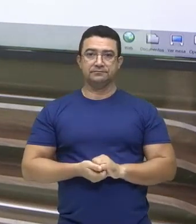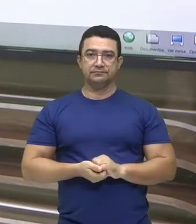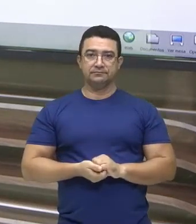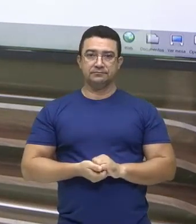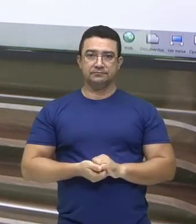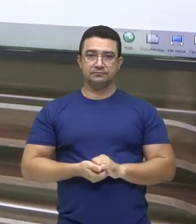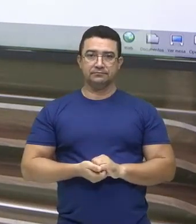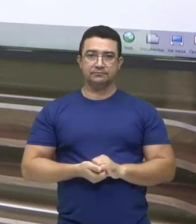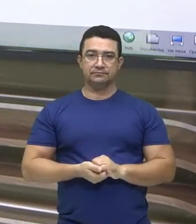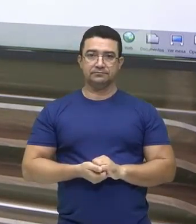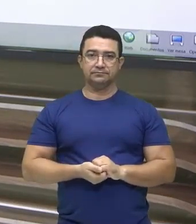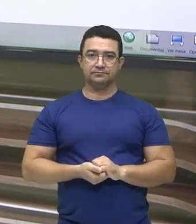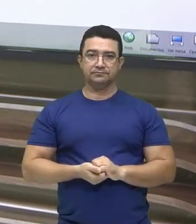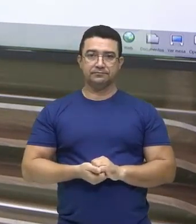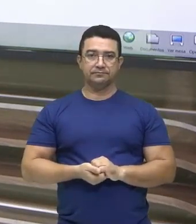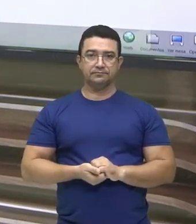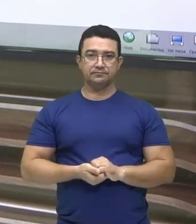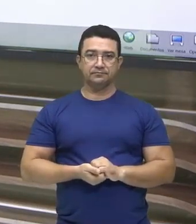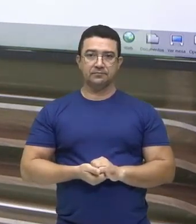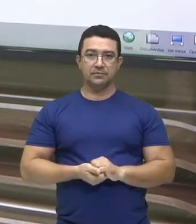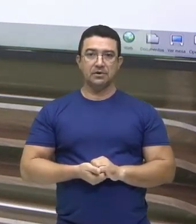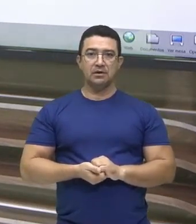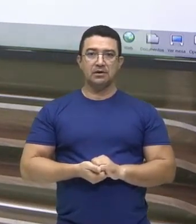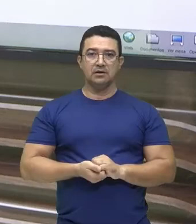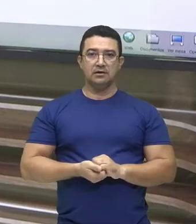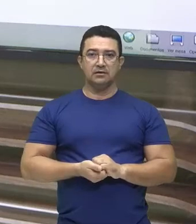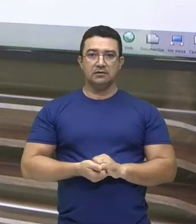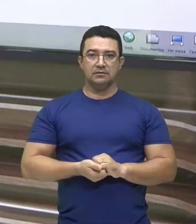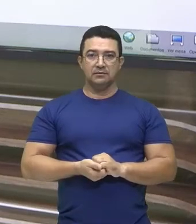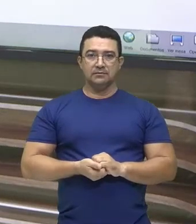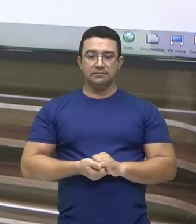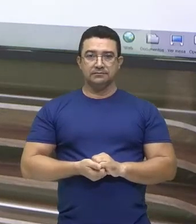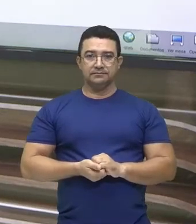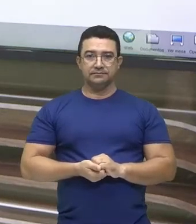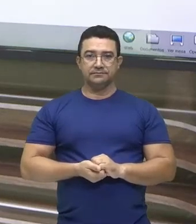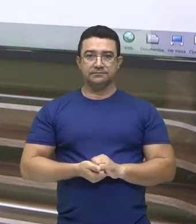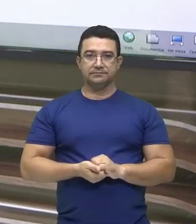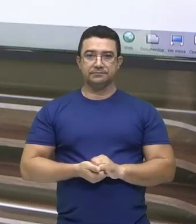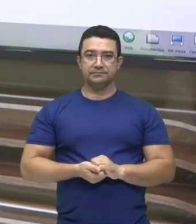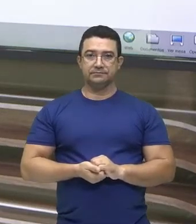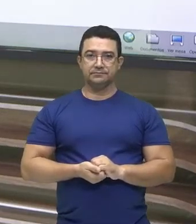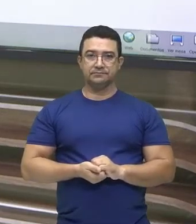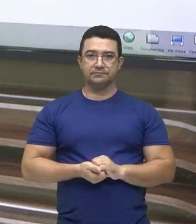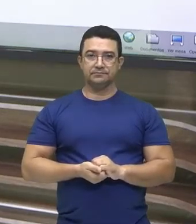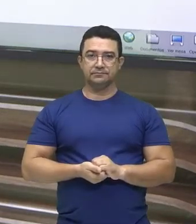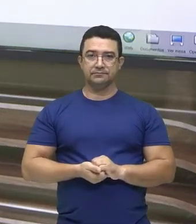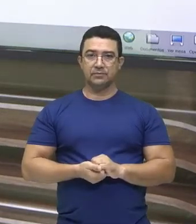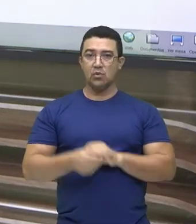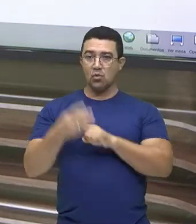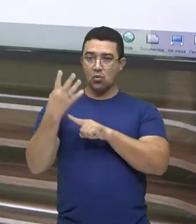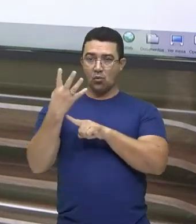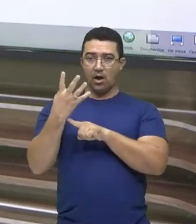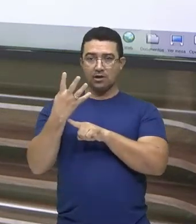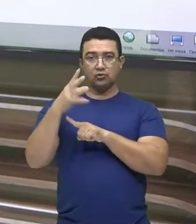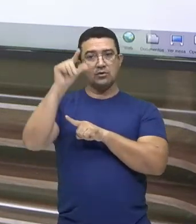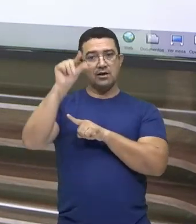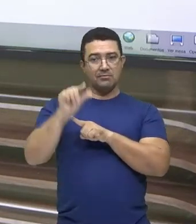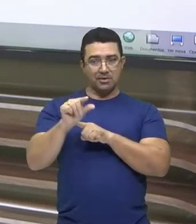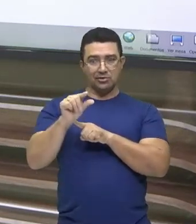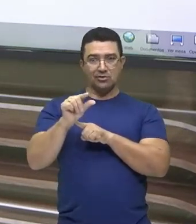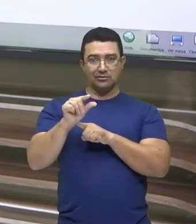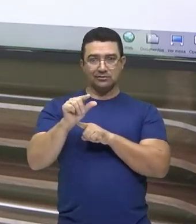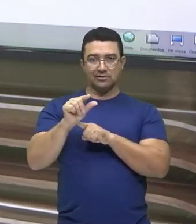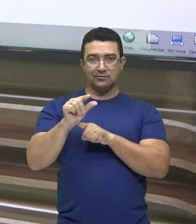E 4 é maior, ou melhor, é menor que 2 mais 3, que dá 5, então a letra A